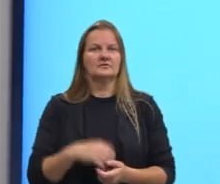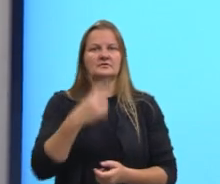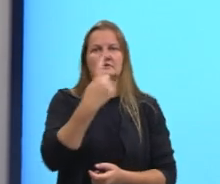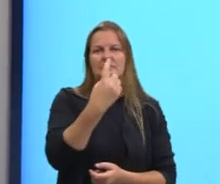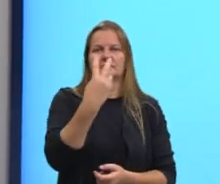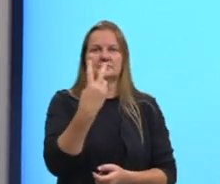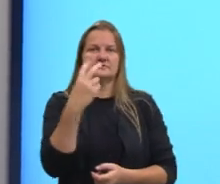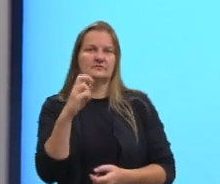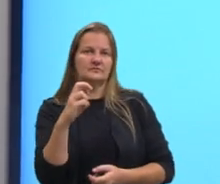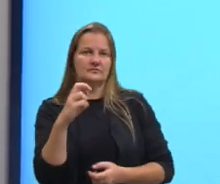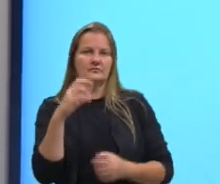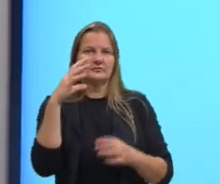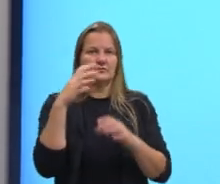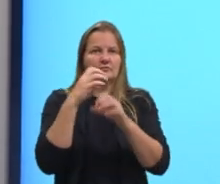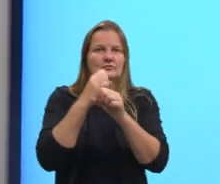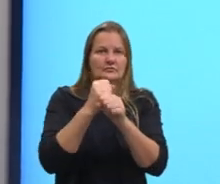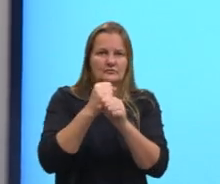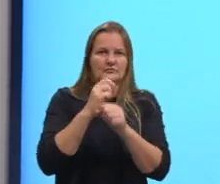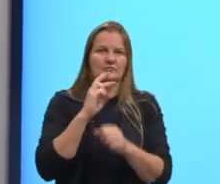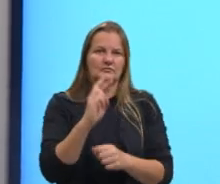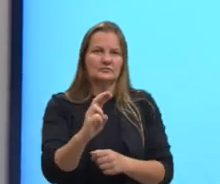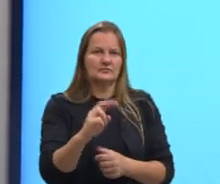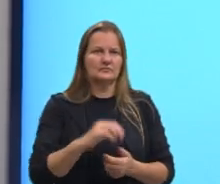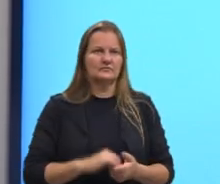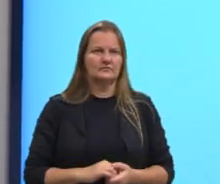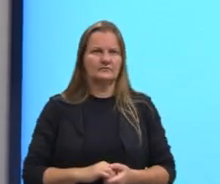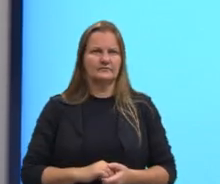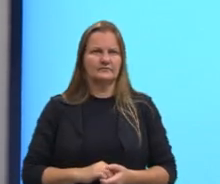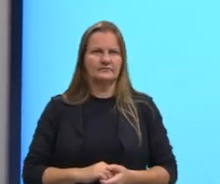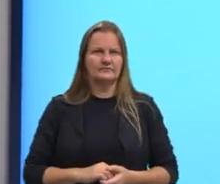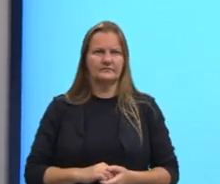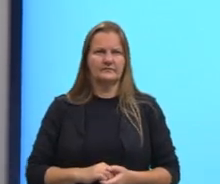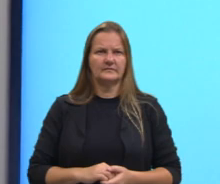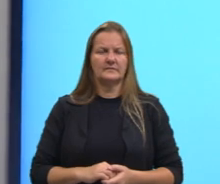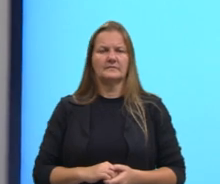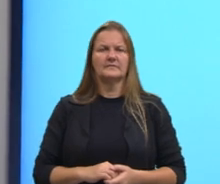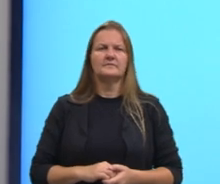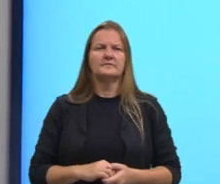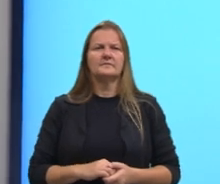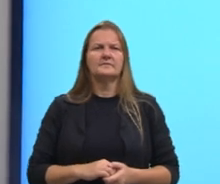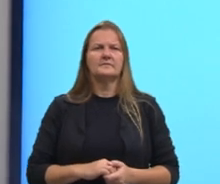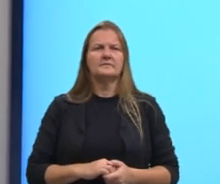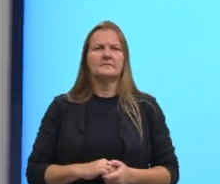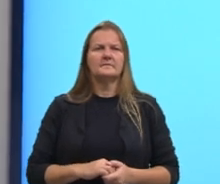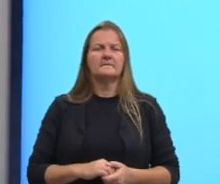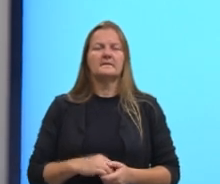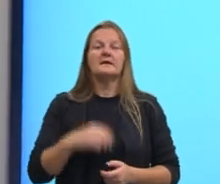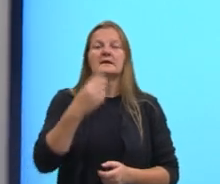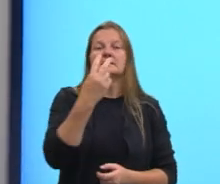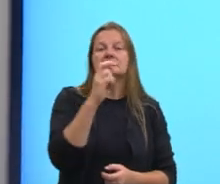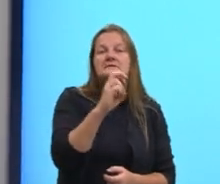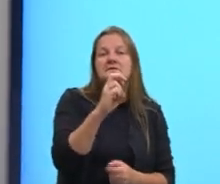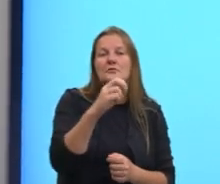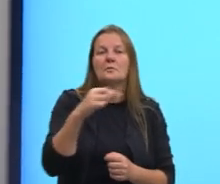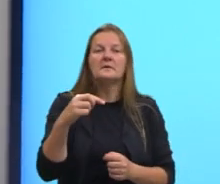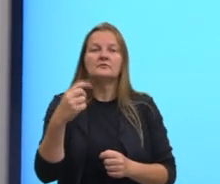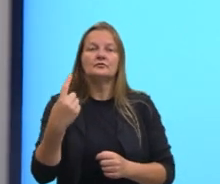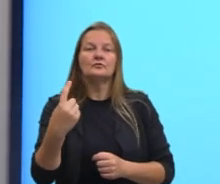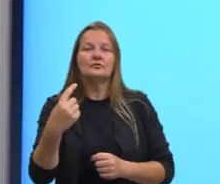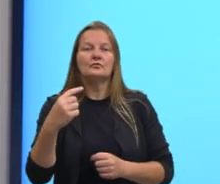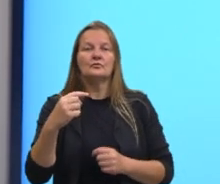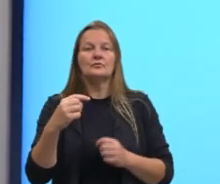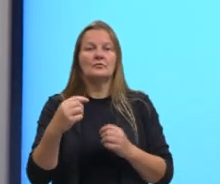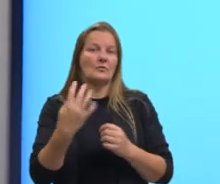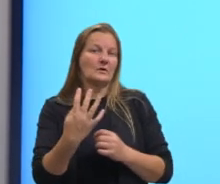125 aqui é 3 vezes um eu tenho três e aqui eu tenho então 5 - 14 ao